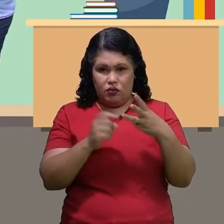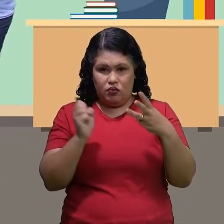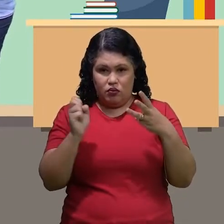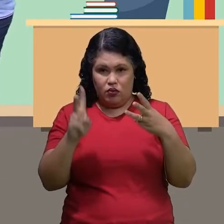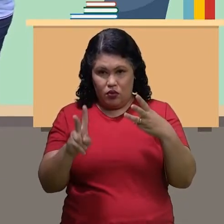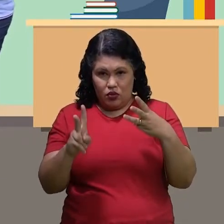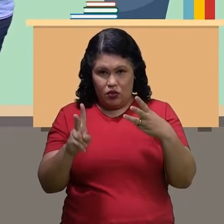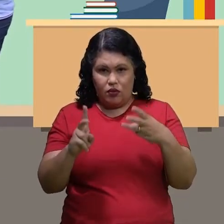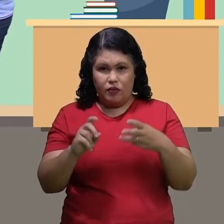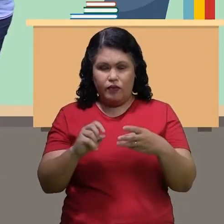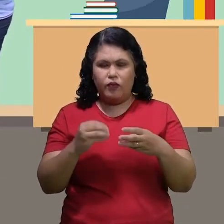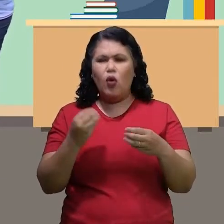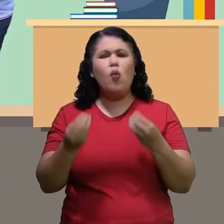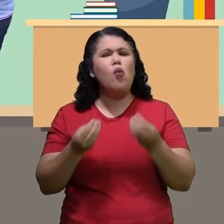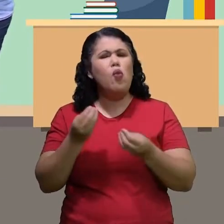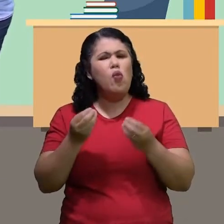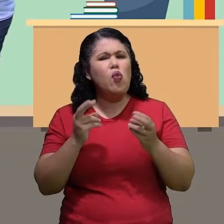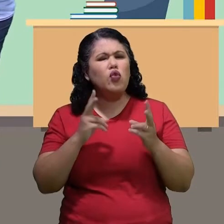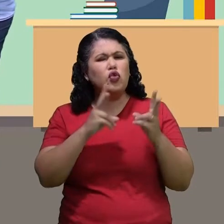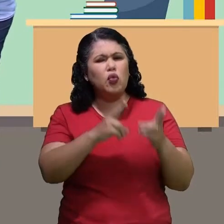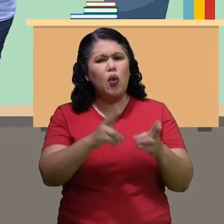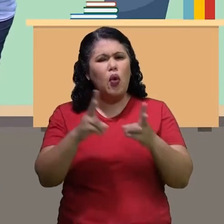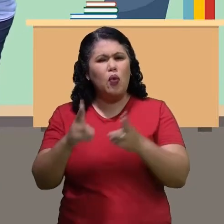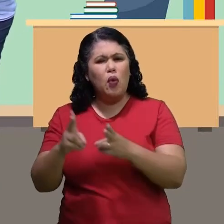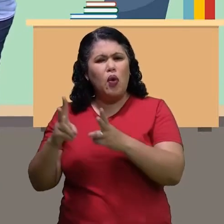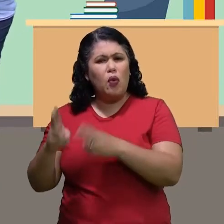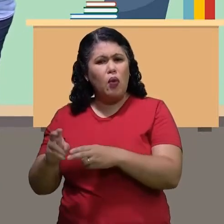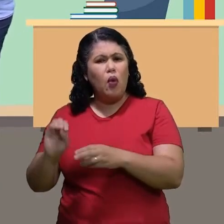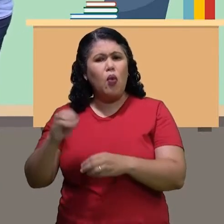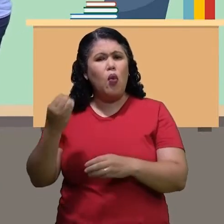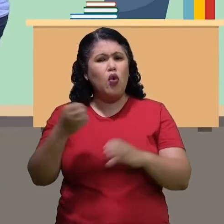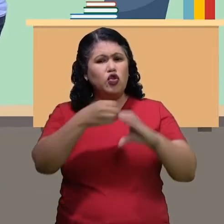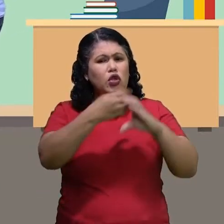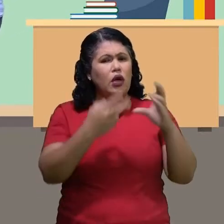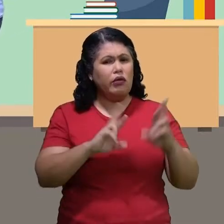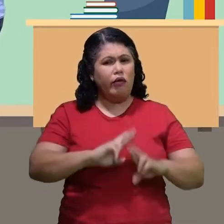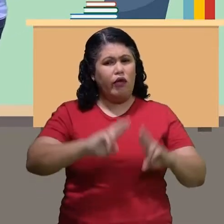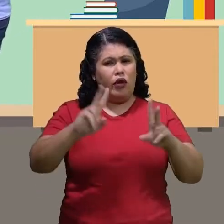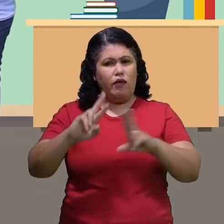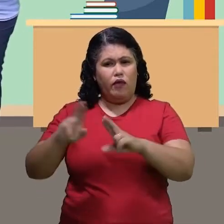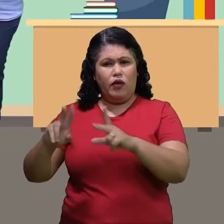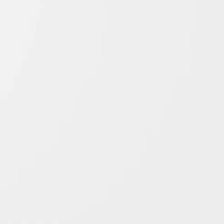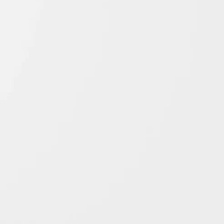que eles se repetem, onde que eles têm as mesmas características, tá bom?